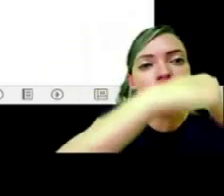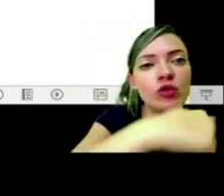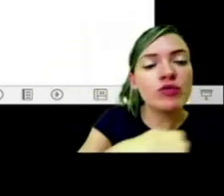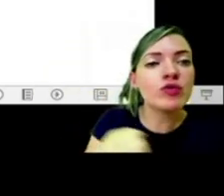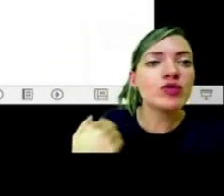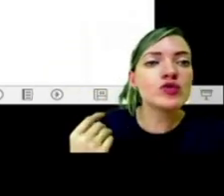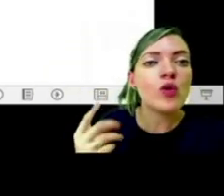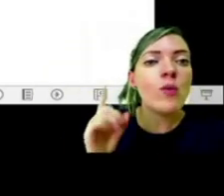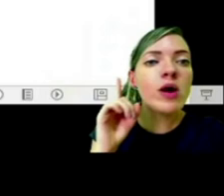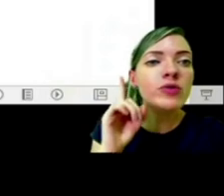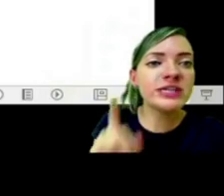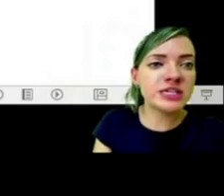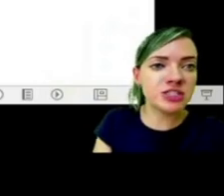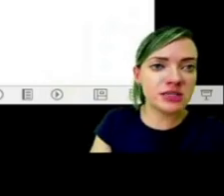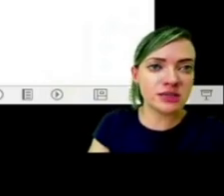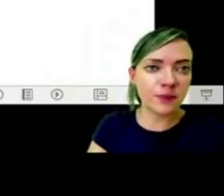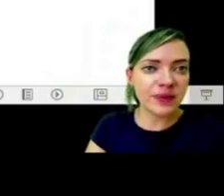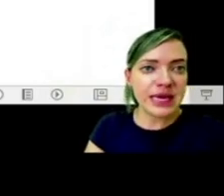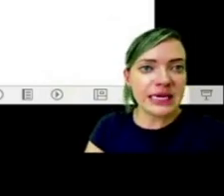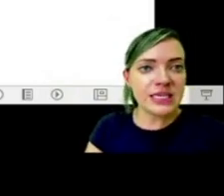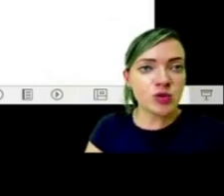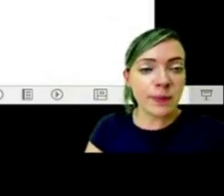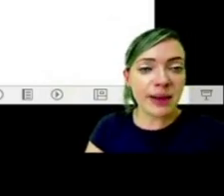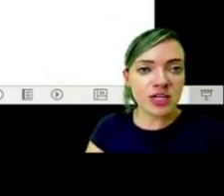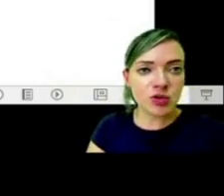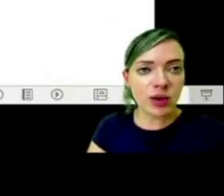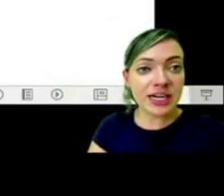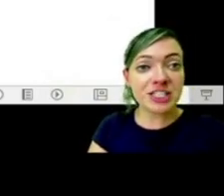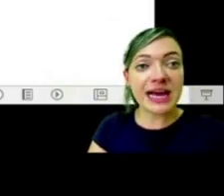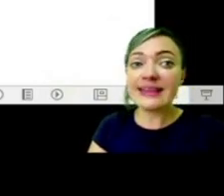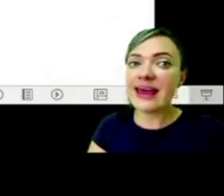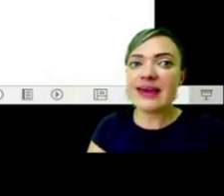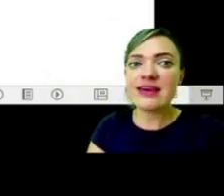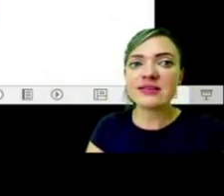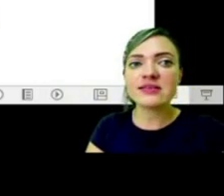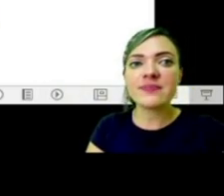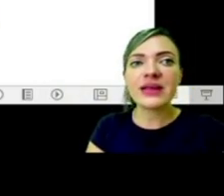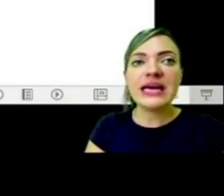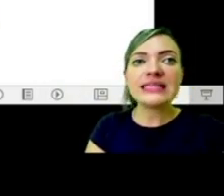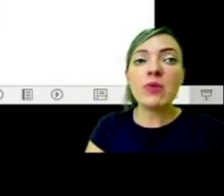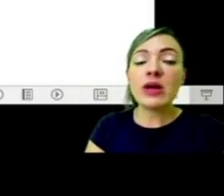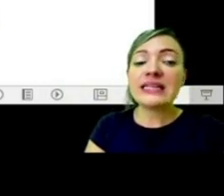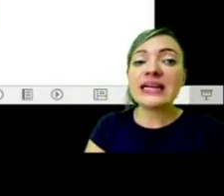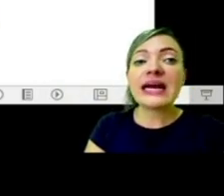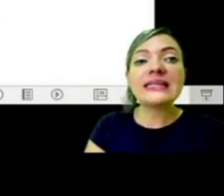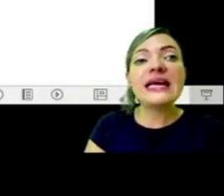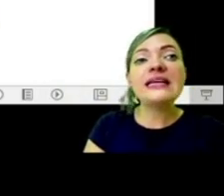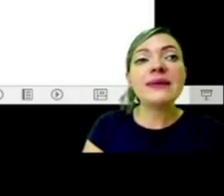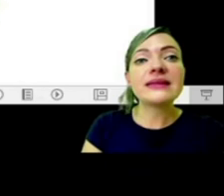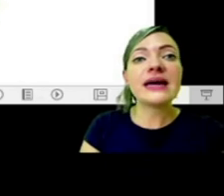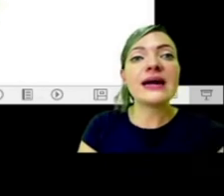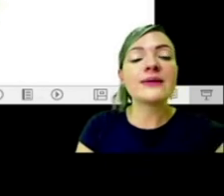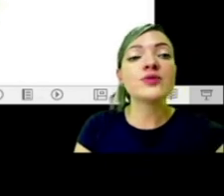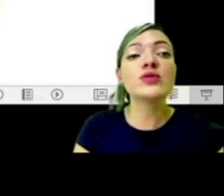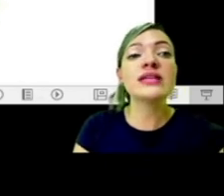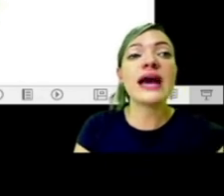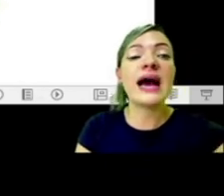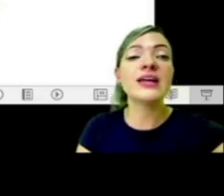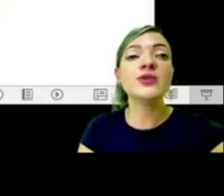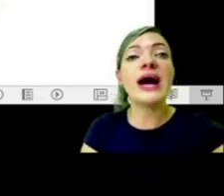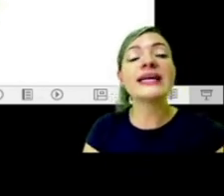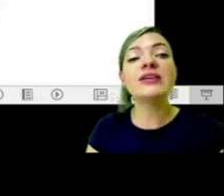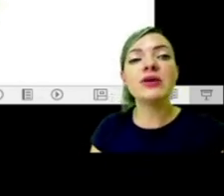Um único fluxo, uma única direção. Isso é particular de cadeias. Dá uma olhada na cadeia alimentar